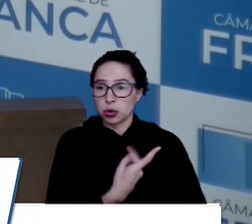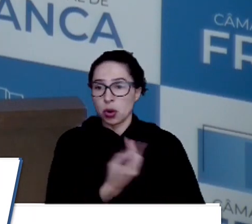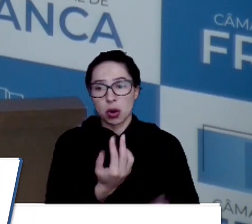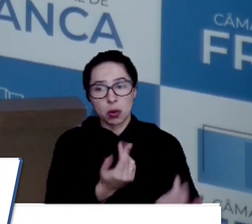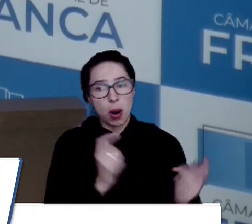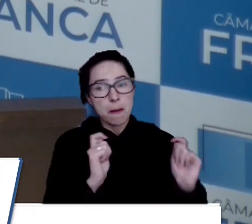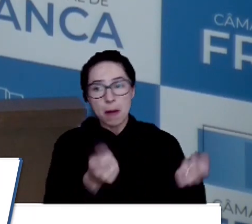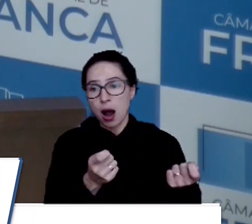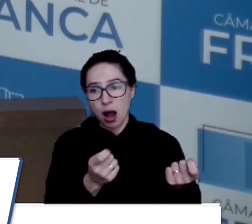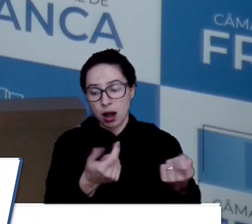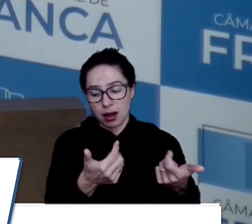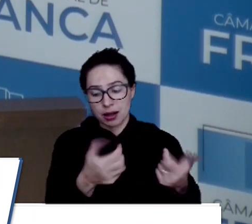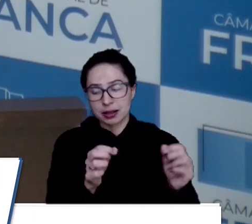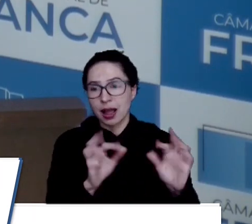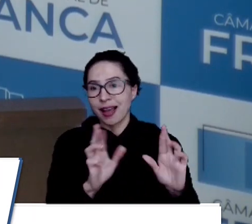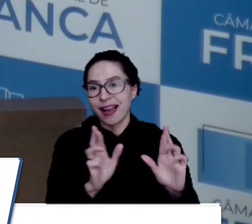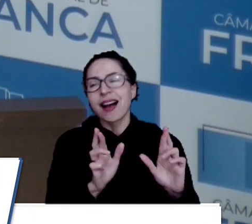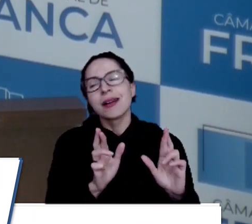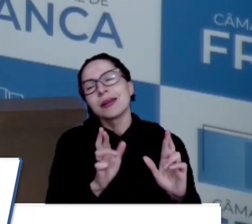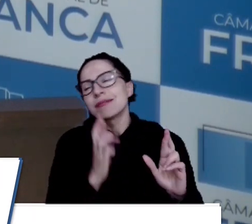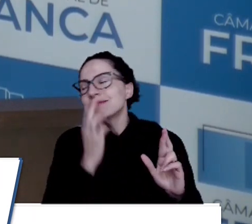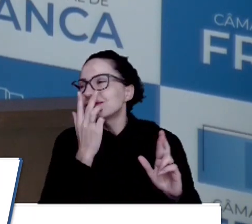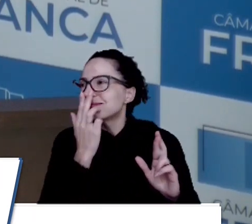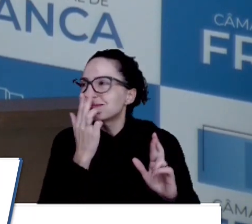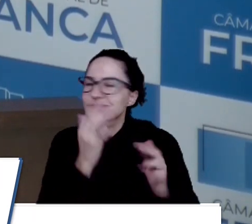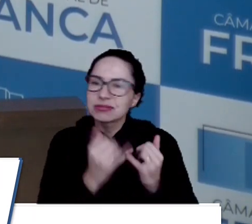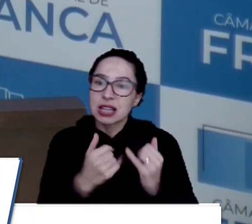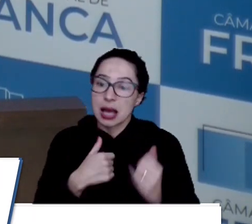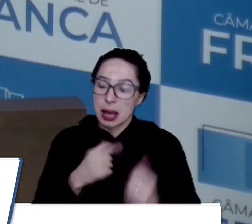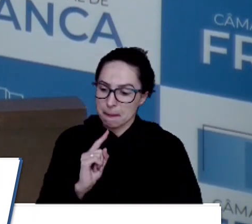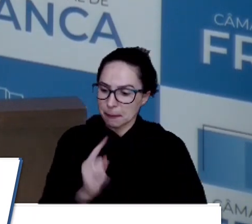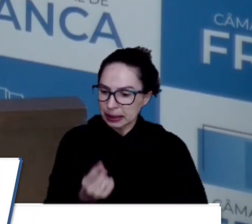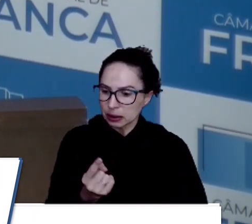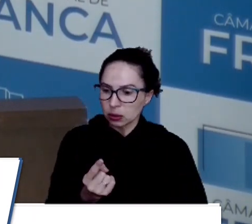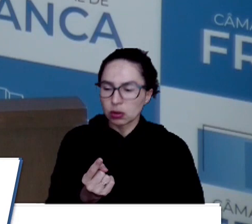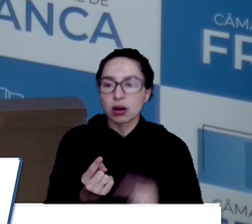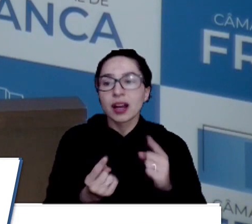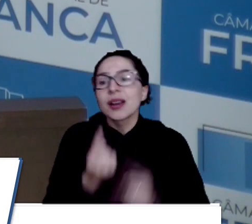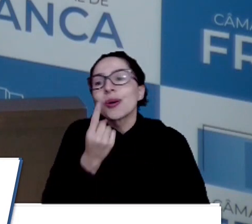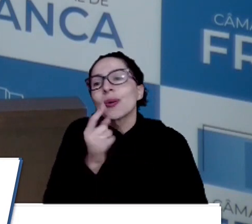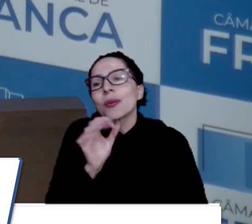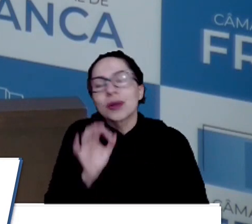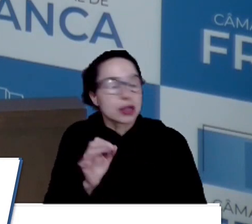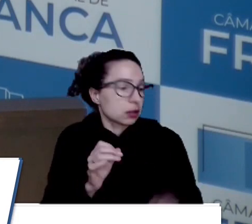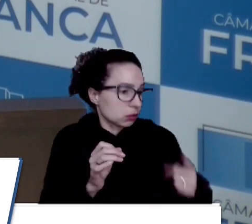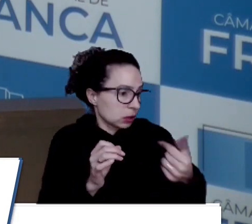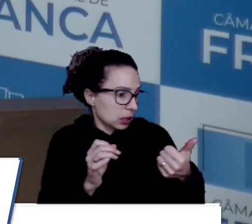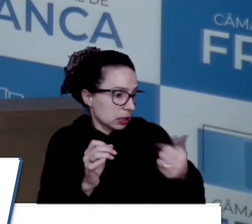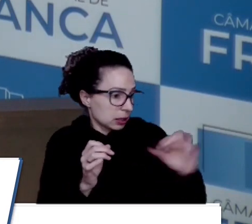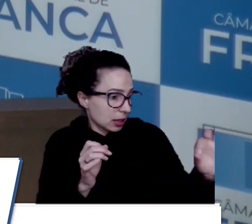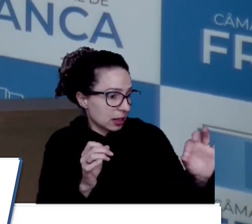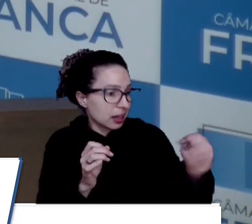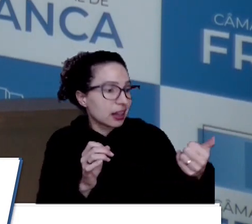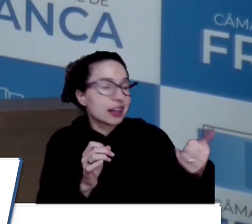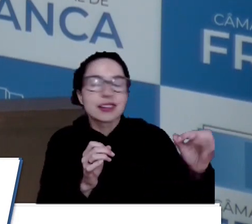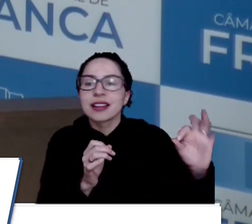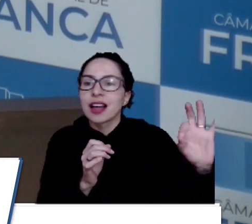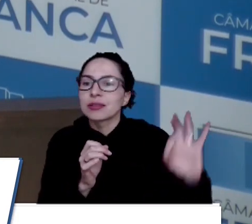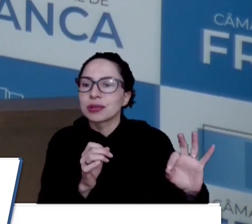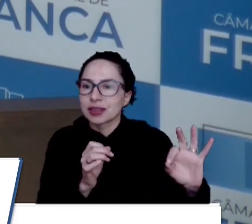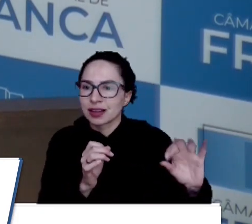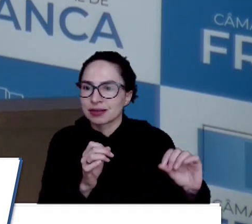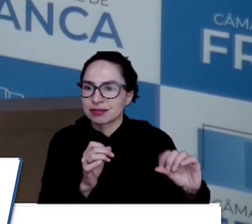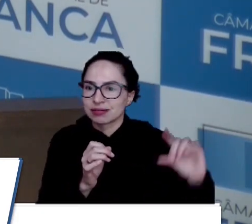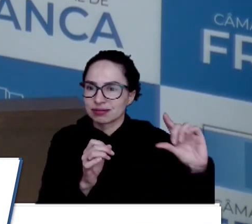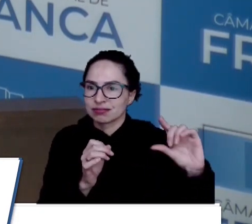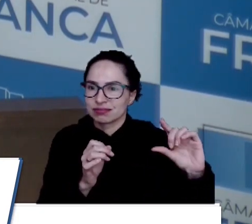é uma falsa realidade, porque se eu tenho 1.000, eu dei 1%, você que tem 100, deu 10%. Então o imposto